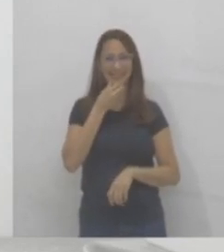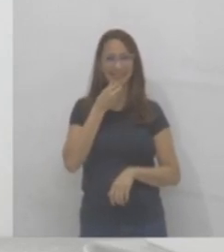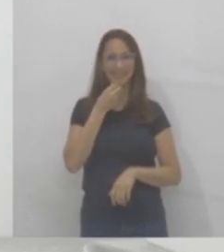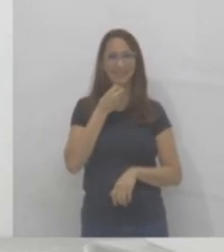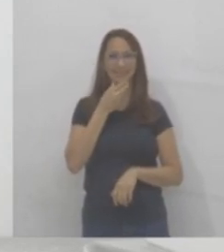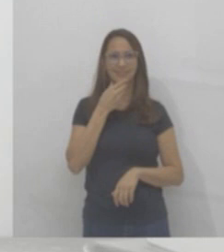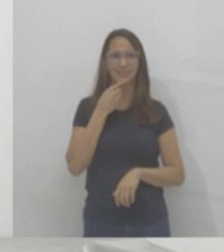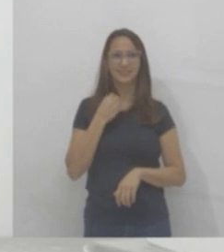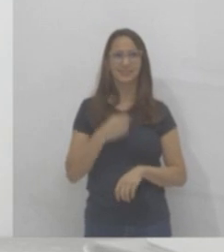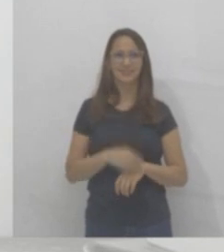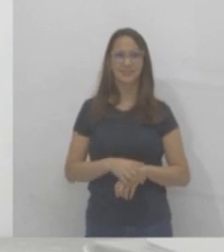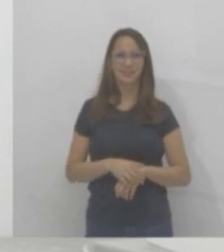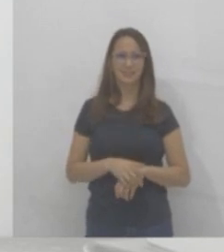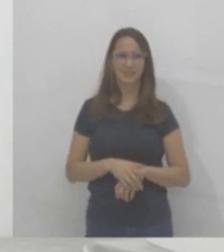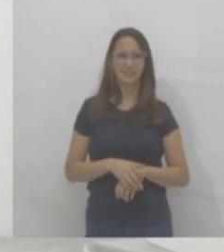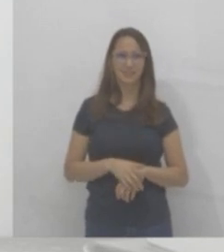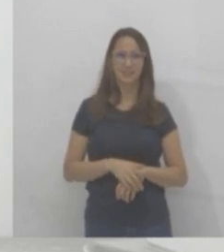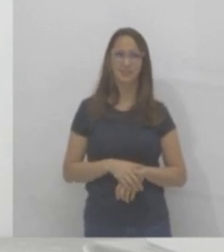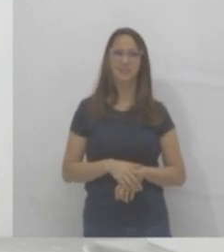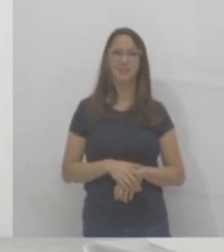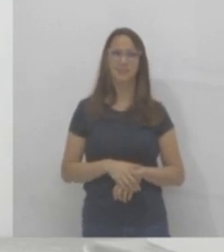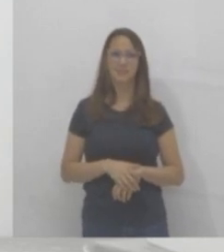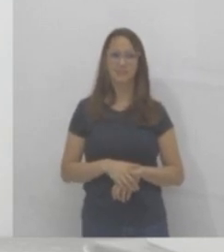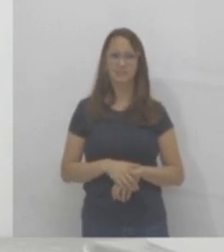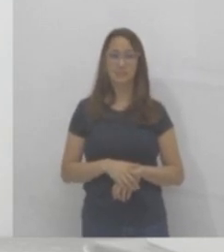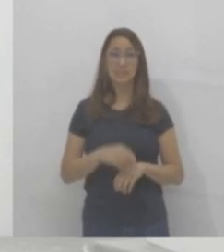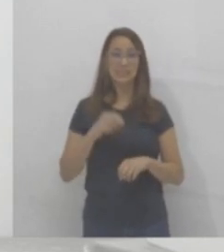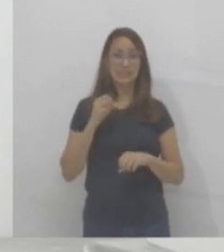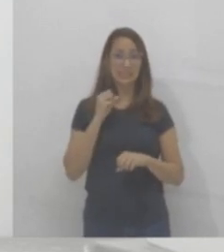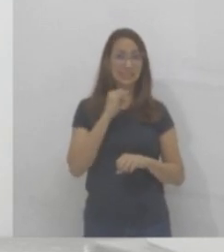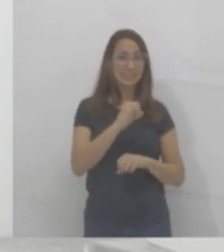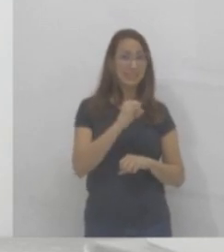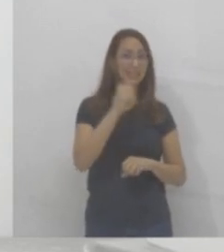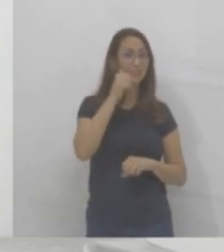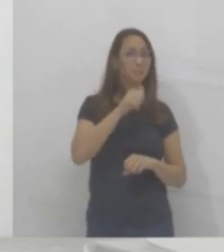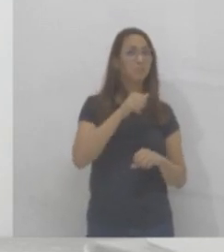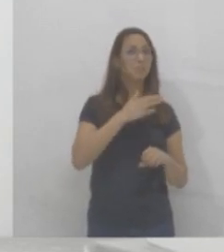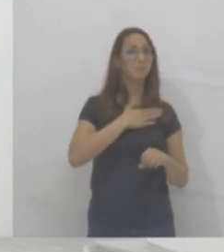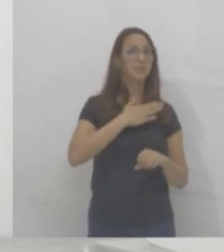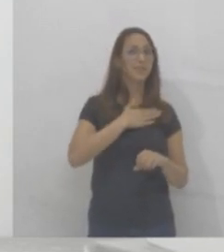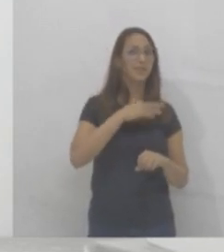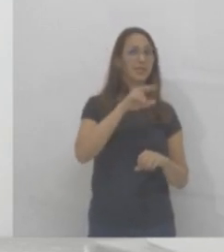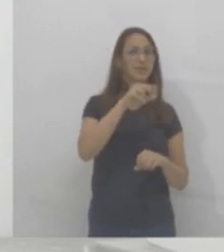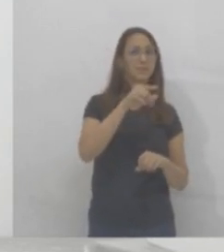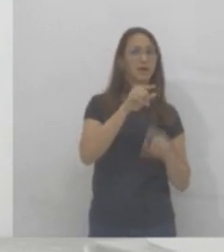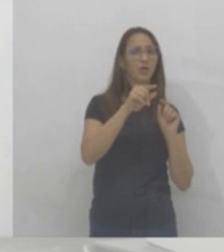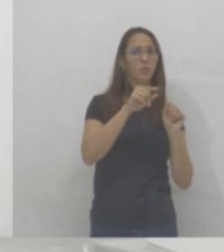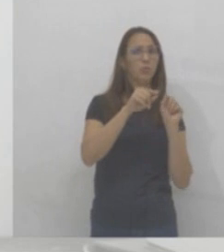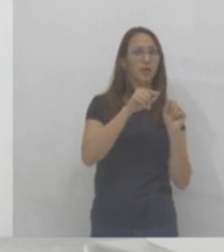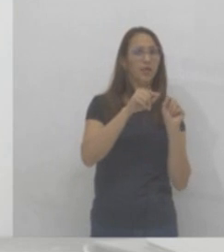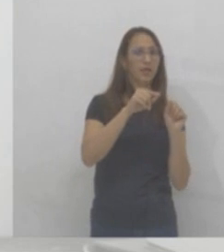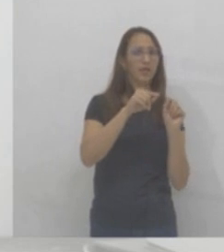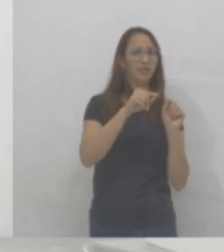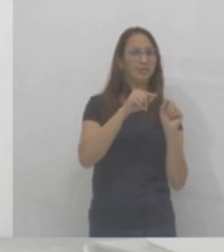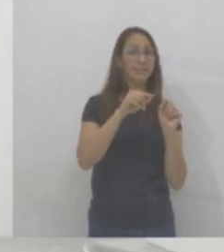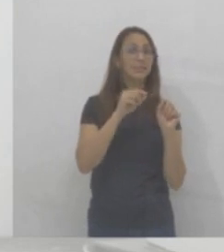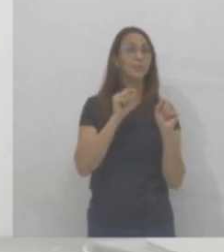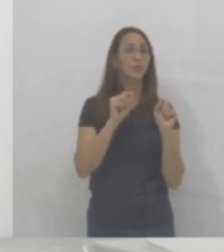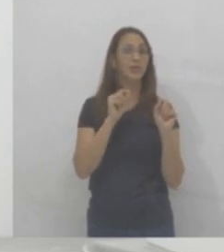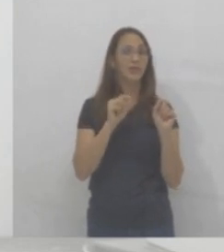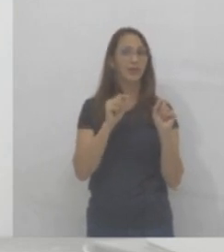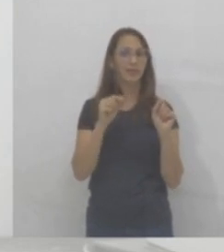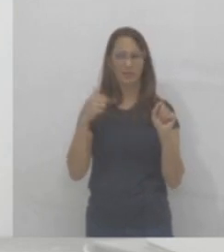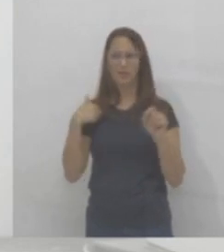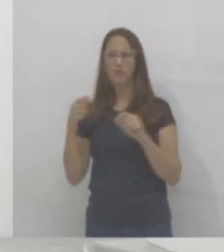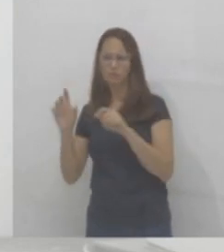consequência, né, eu ter que fazer meus exercícios sozinho, é se a minha irmã, o quê? Esse é o raciocínio que você tem que ter,